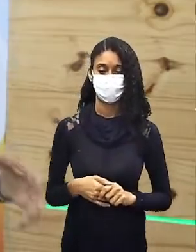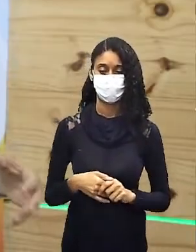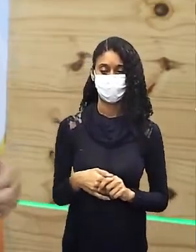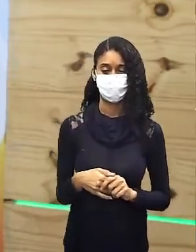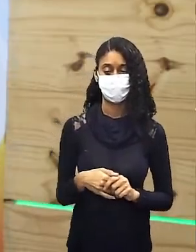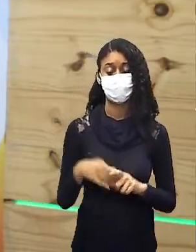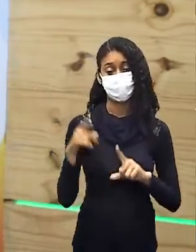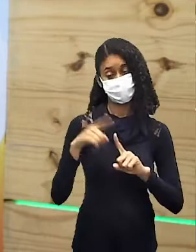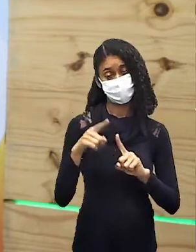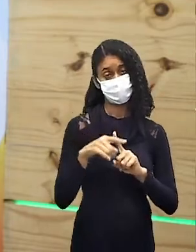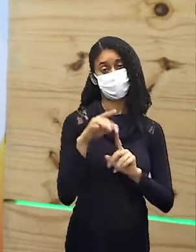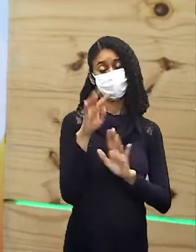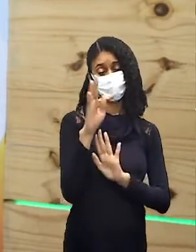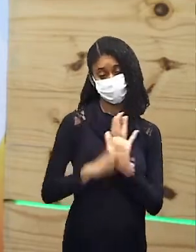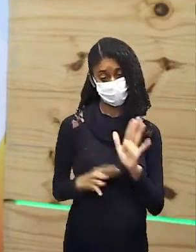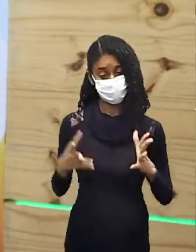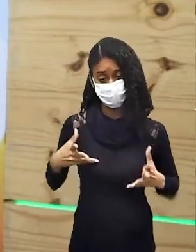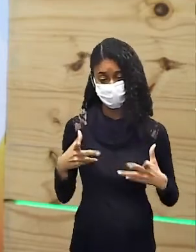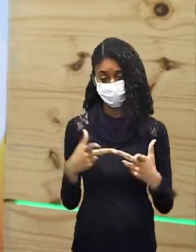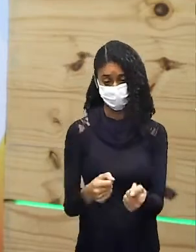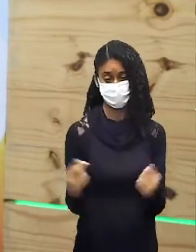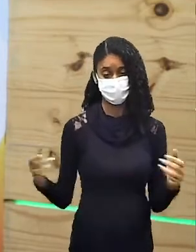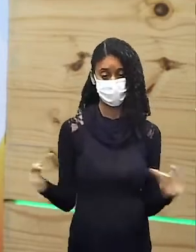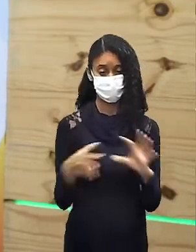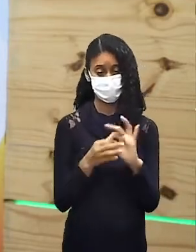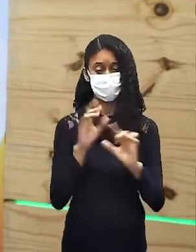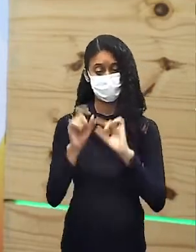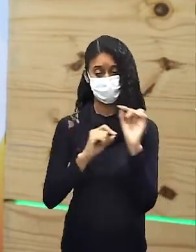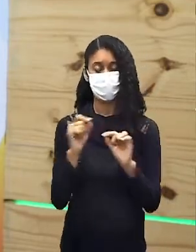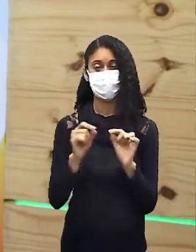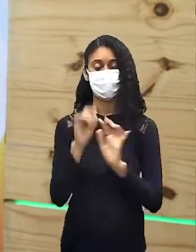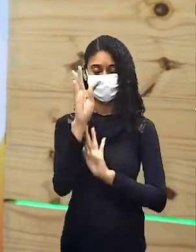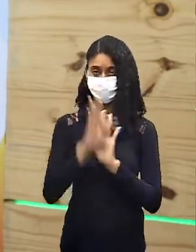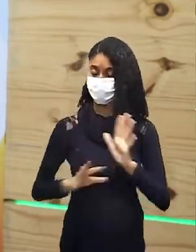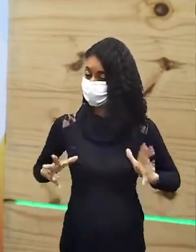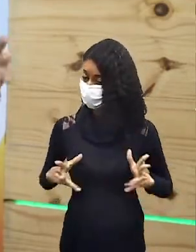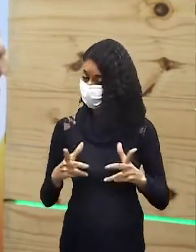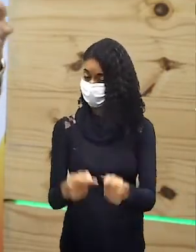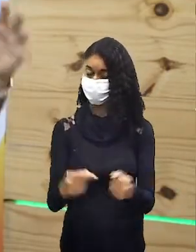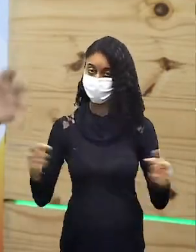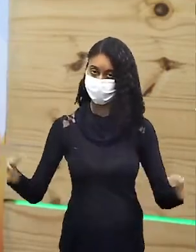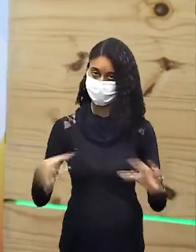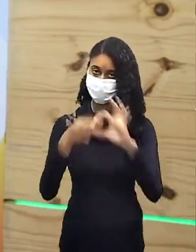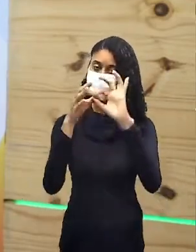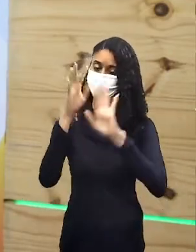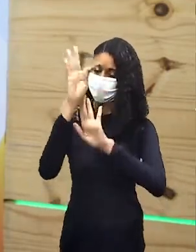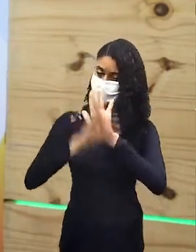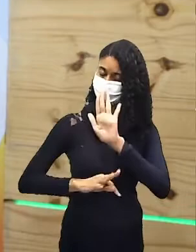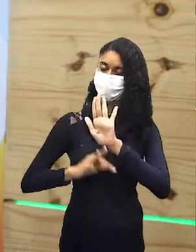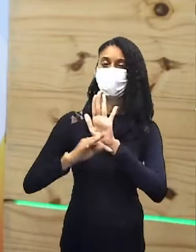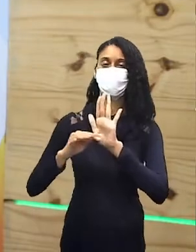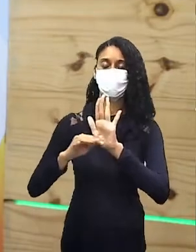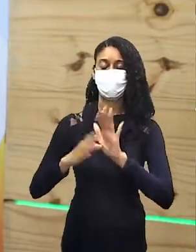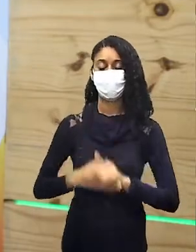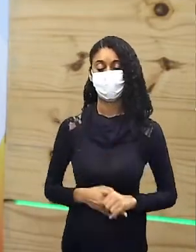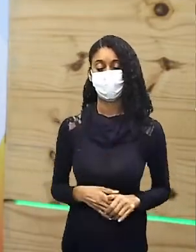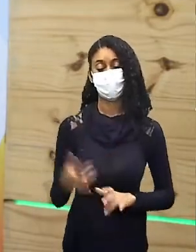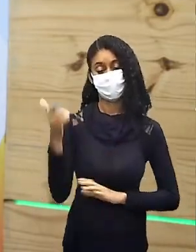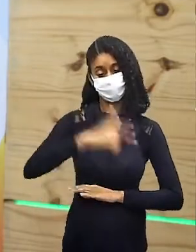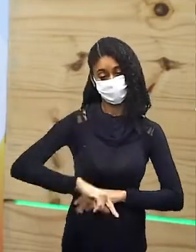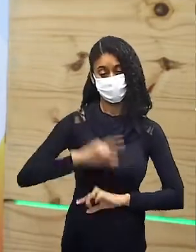Tipologia textual. Tudo que estiver ligado a texto, minha gente. Tudo que estiver ligado a texto. Então,